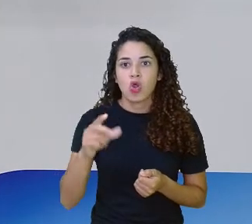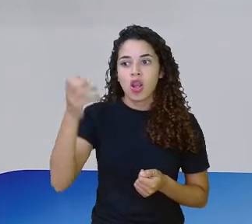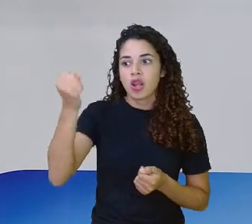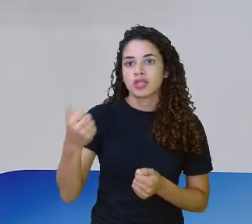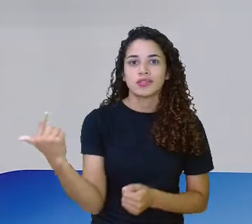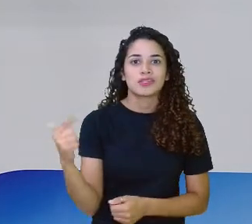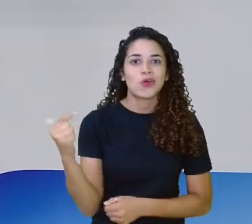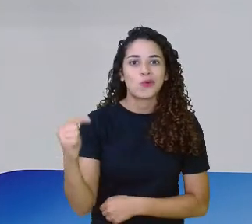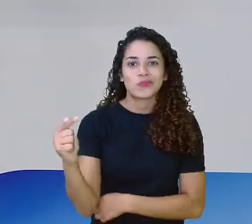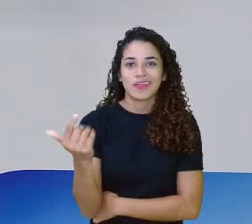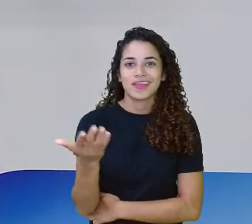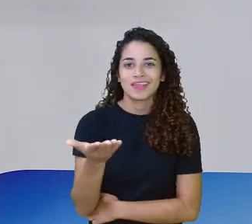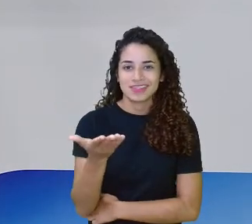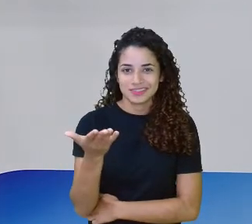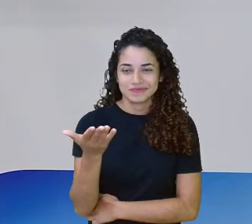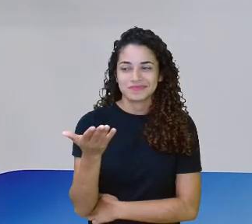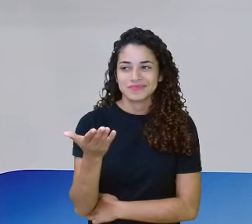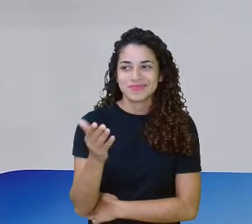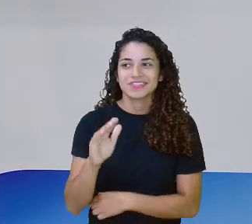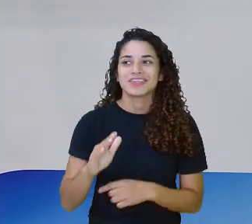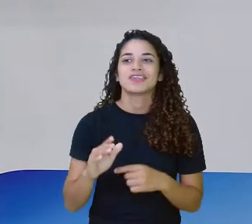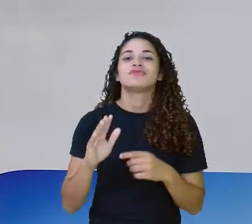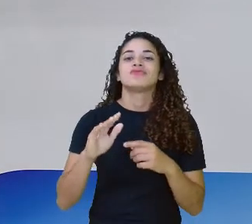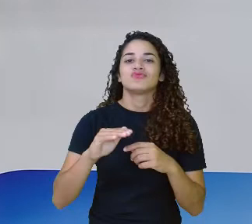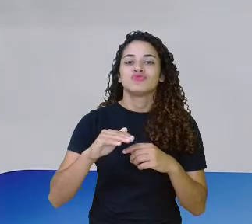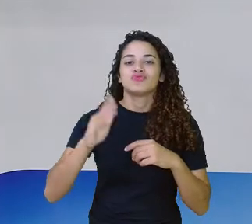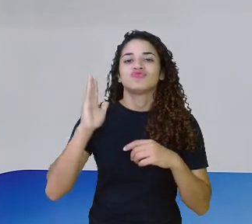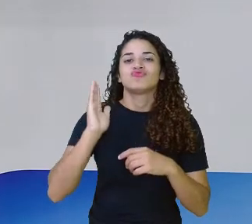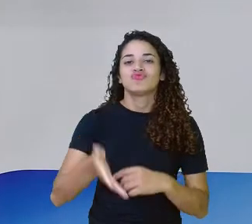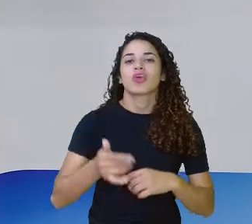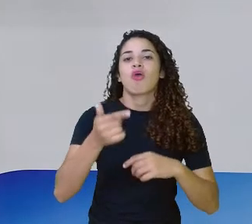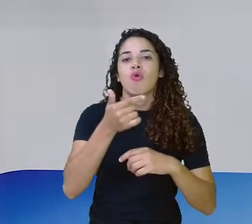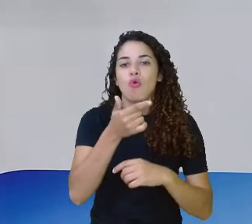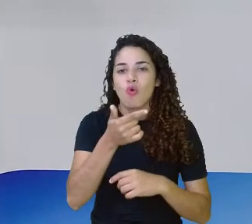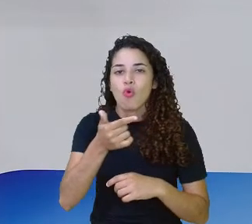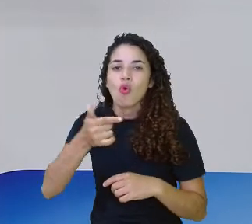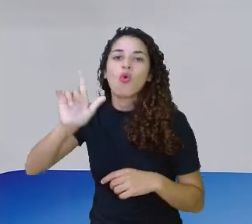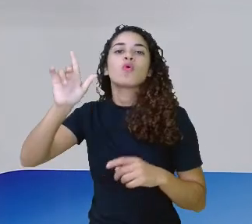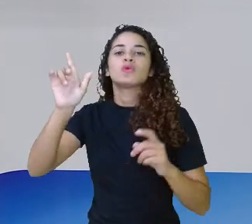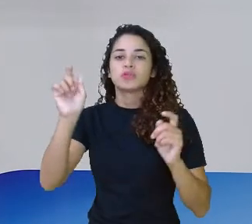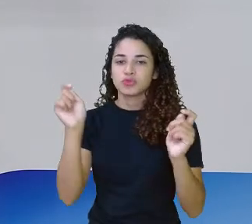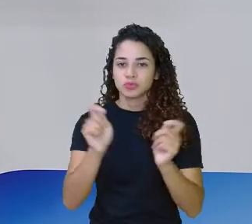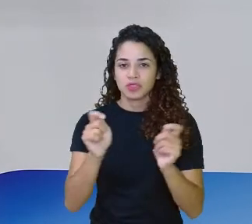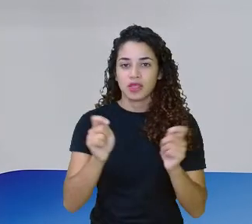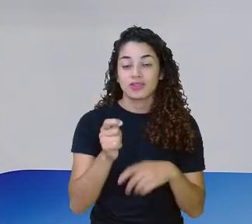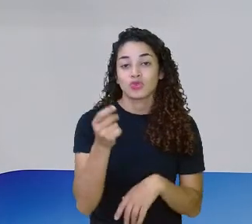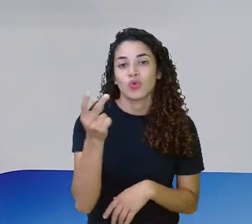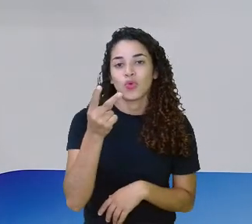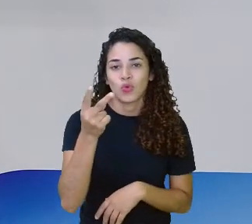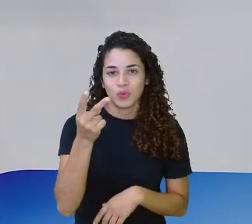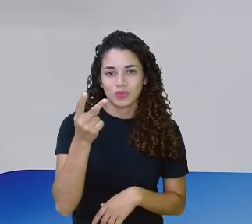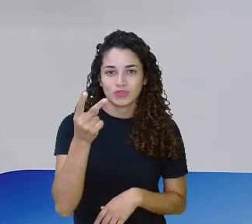leite. Aí eu já abro margem para mais 2 possibilidades.